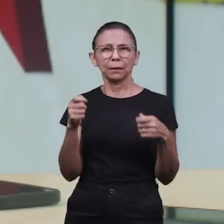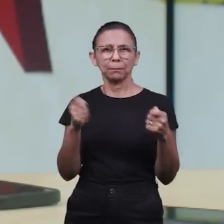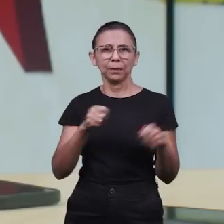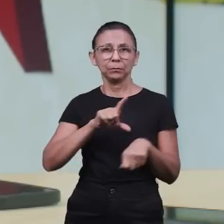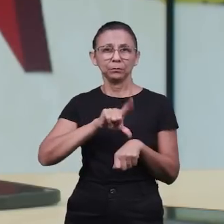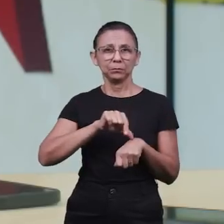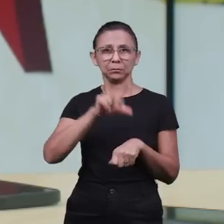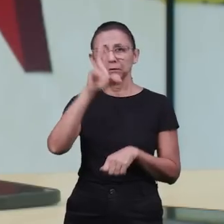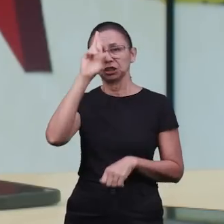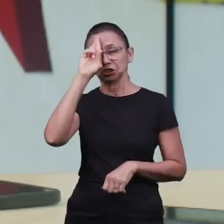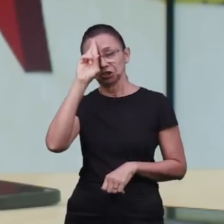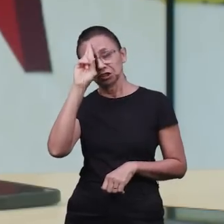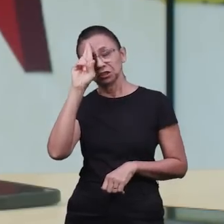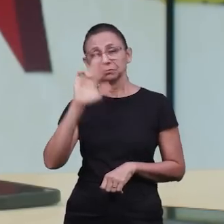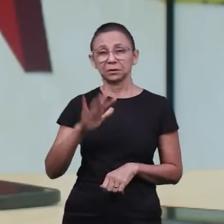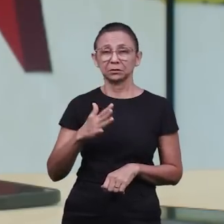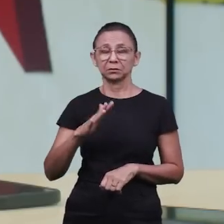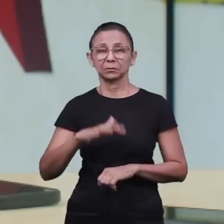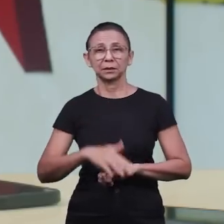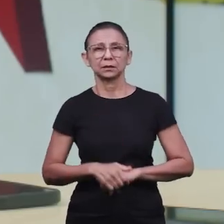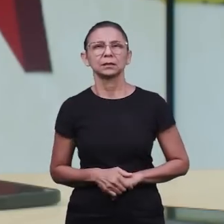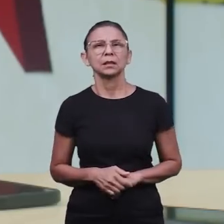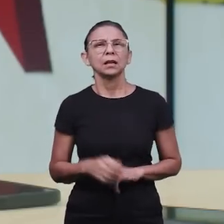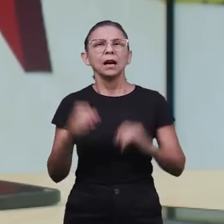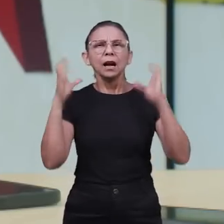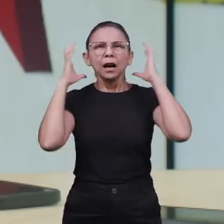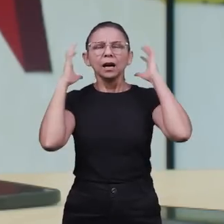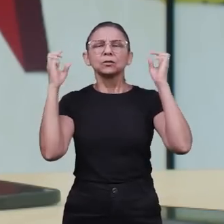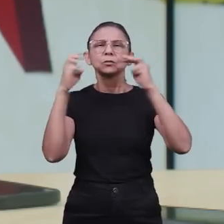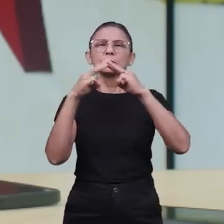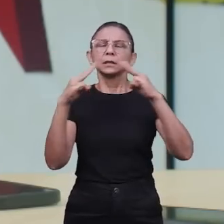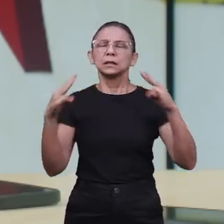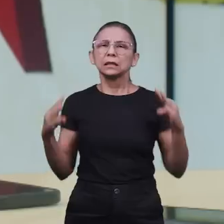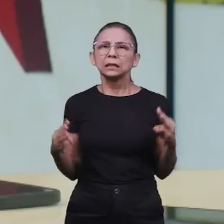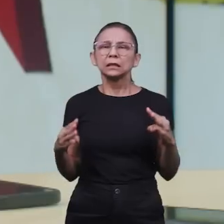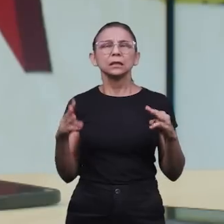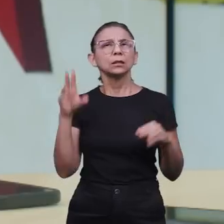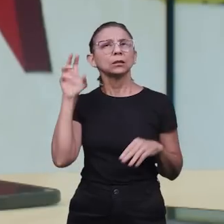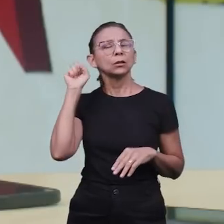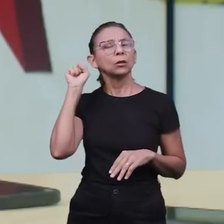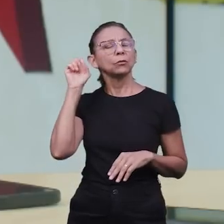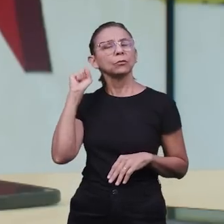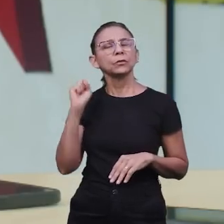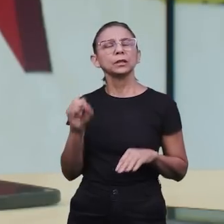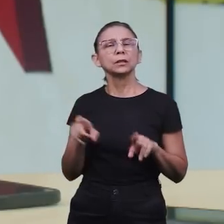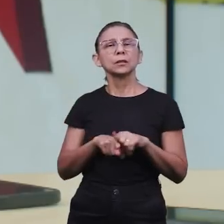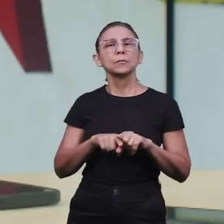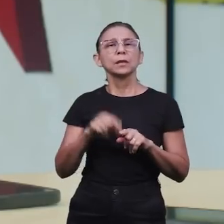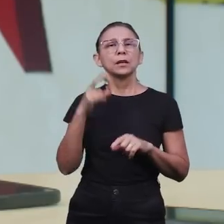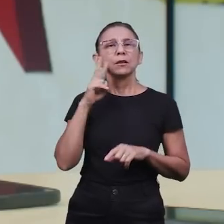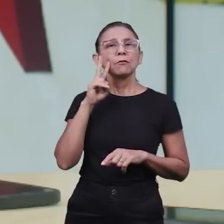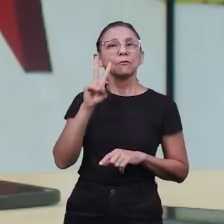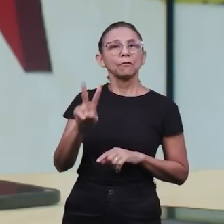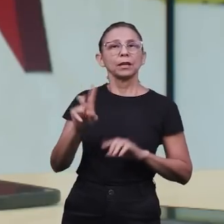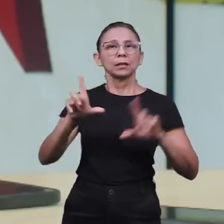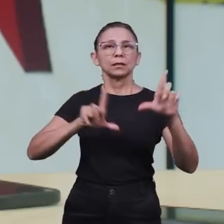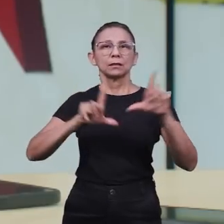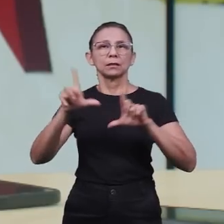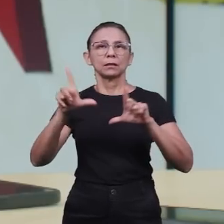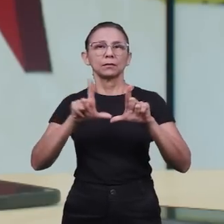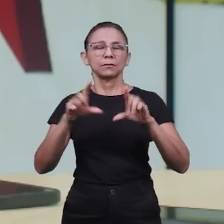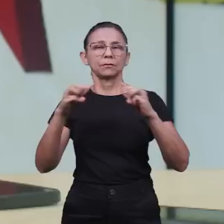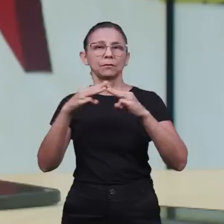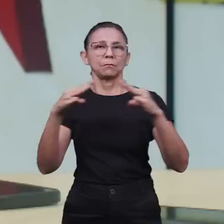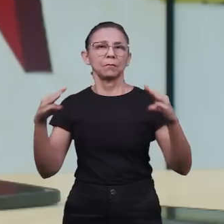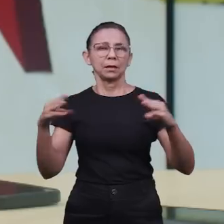meio-dia, tanto pela Rádio Manaim, você pode ouvir pela Rádio Manaim, mas pode assistir também pela TV Manaim, lá no aplicativo da Rádio